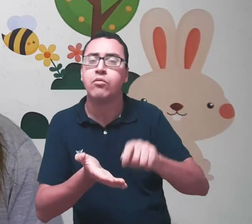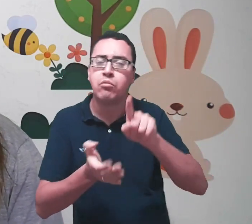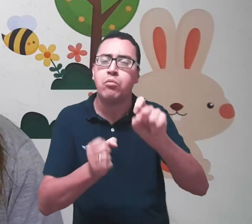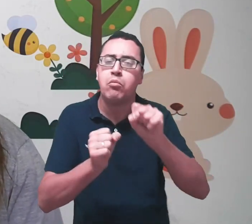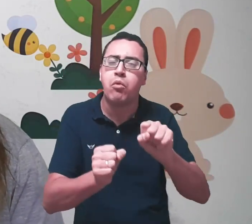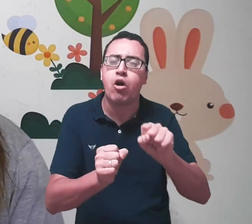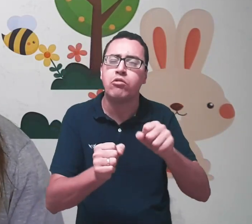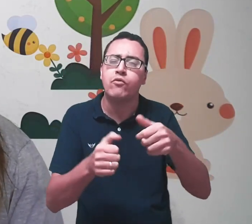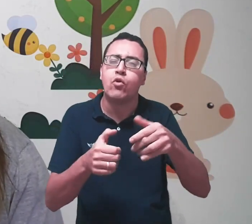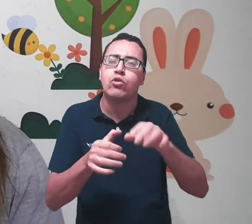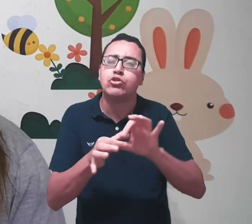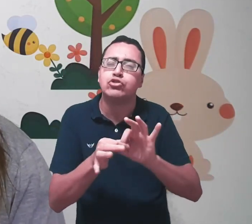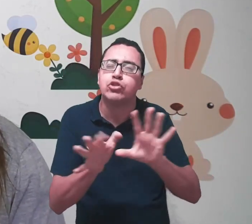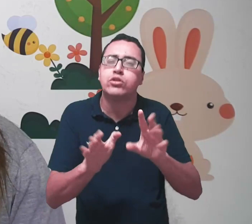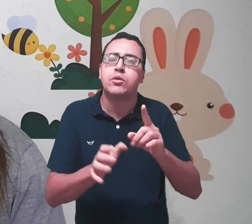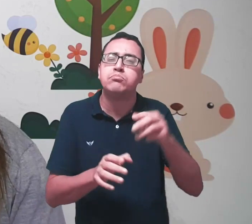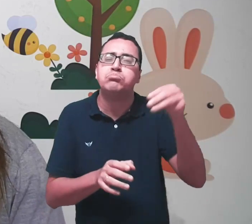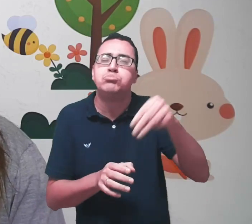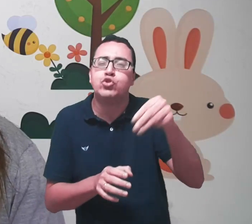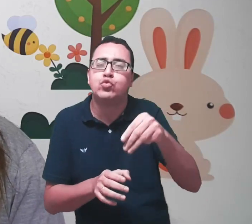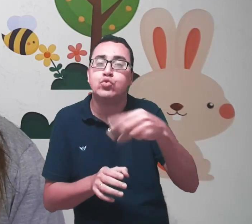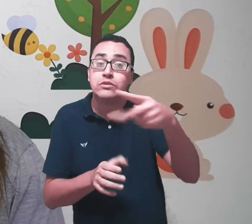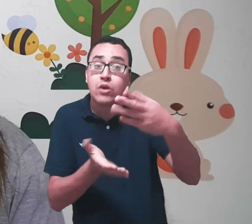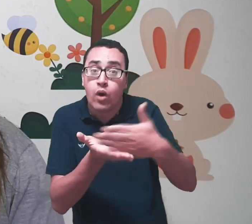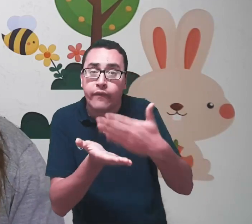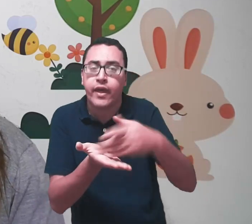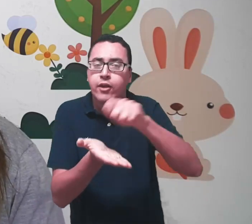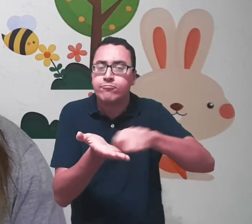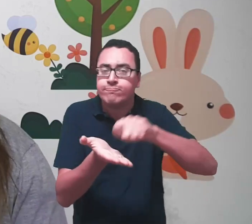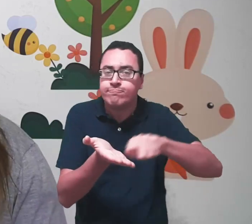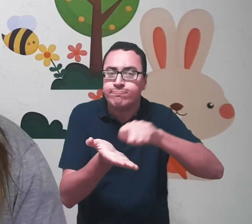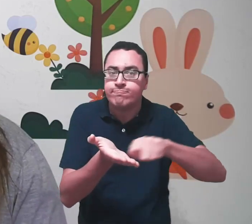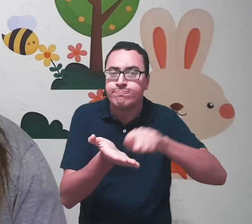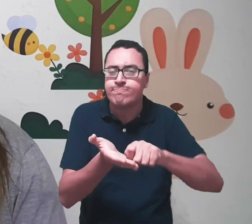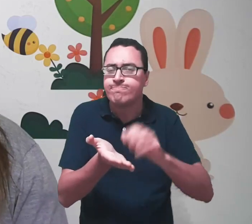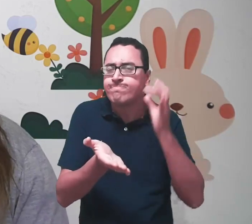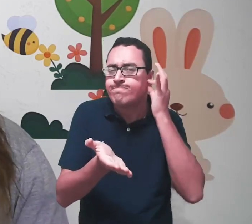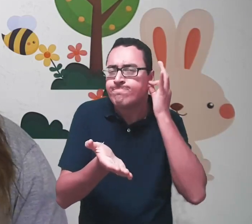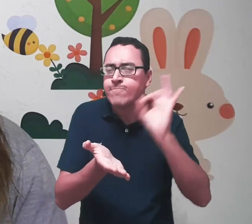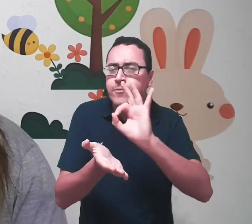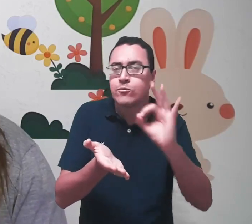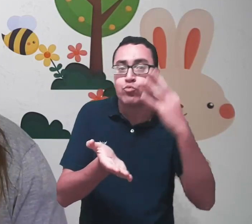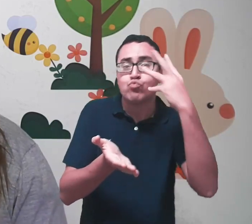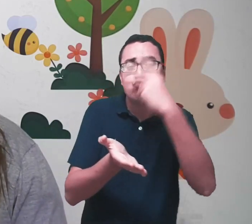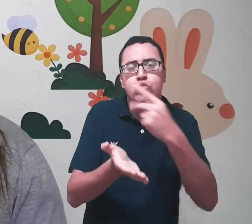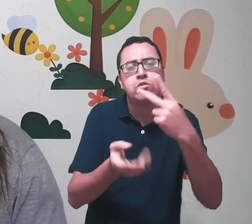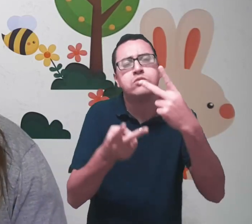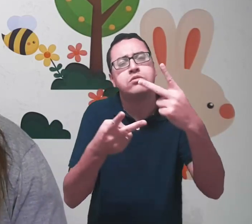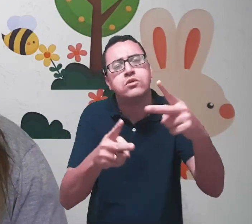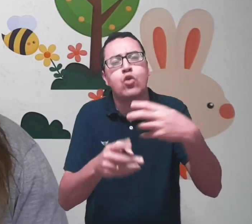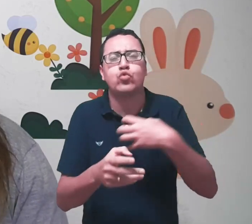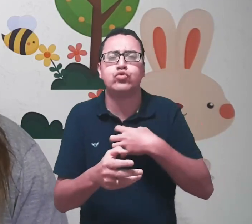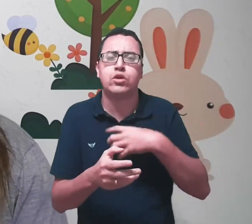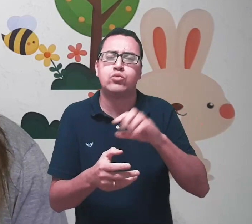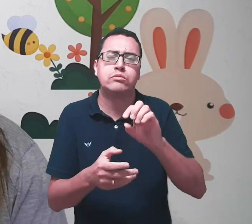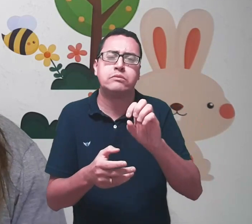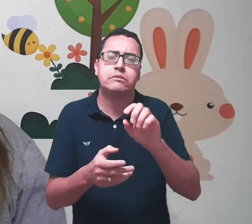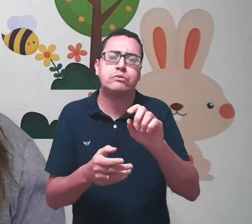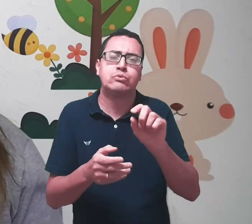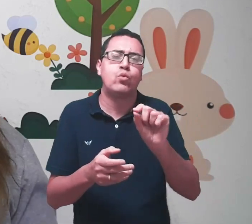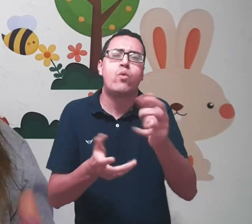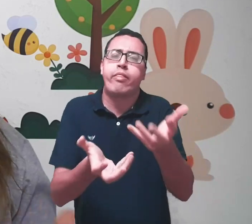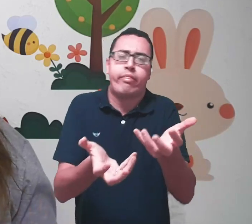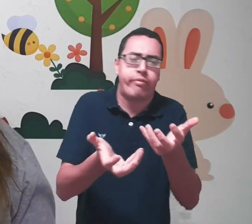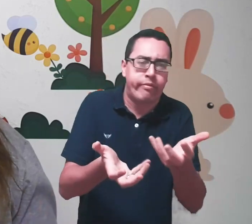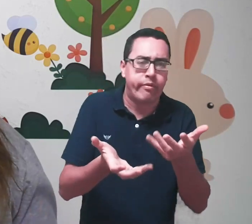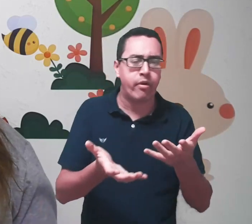possa fazer esse registro aí no seu caderno, tá bom? Caprichem, faça do seu melhor jeito. Pode fazer